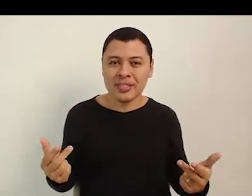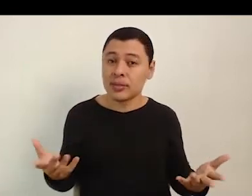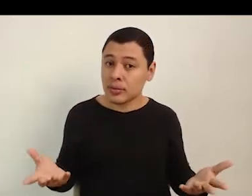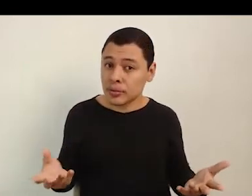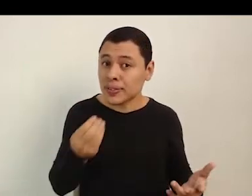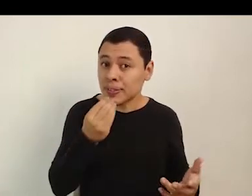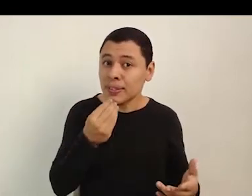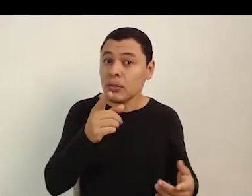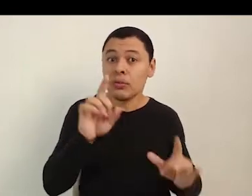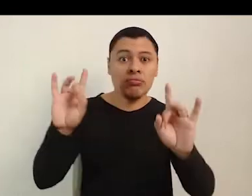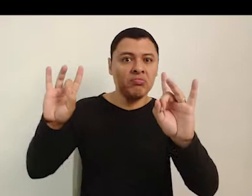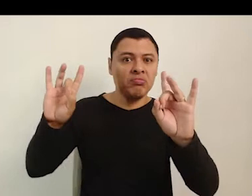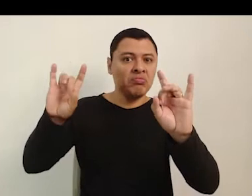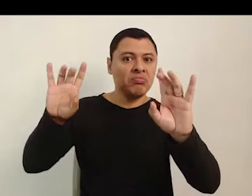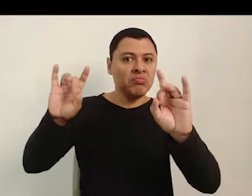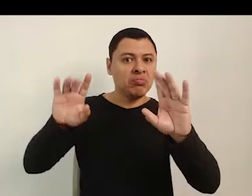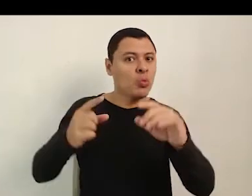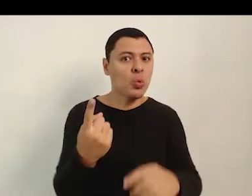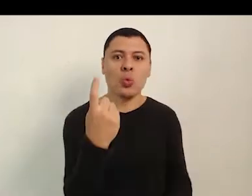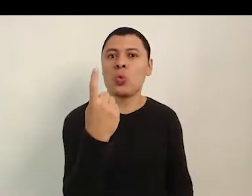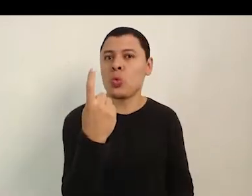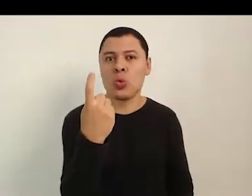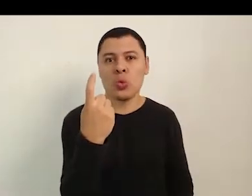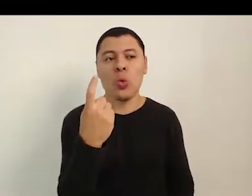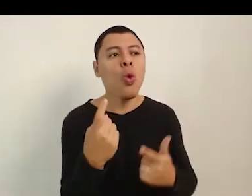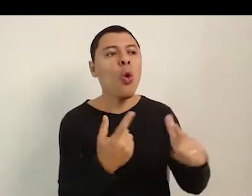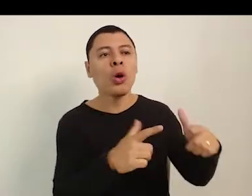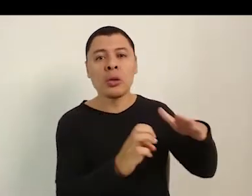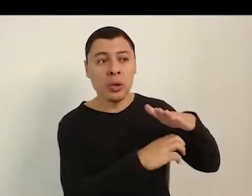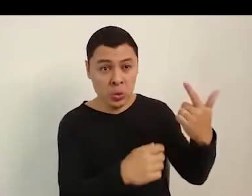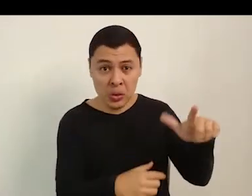ser exclusivo, você vai ser único dentre os seus concorrentes.